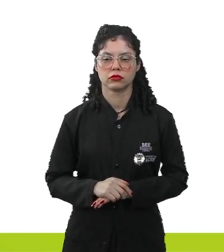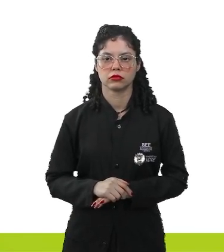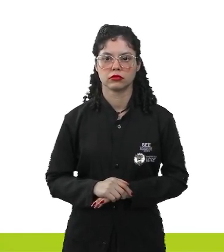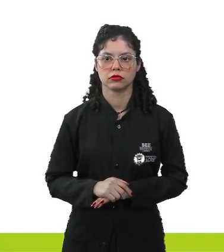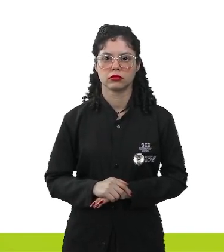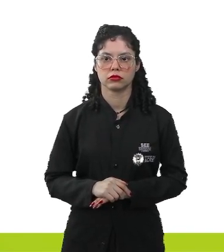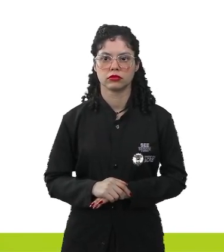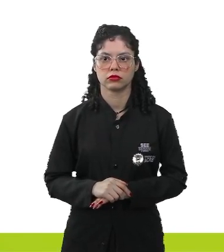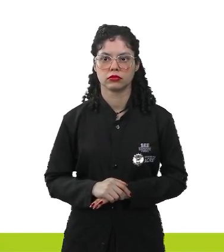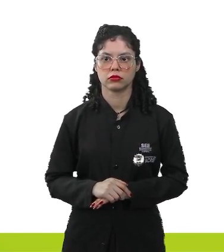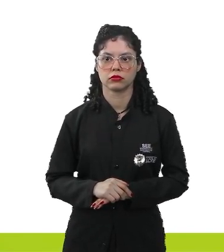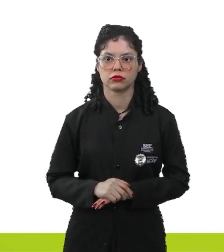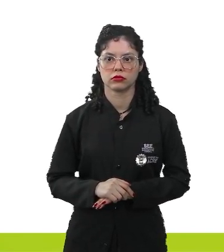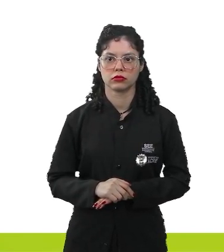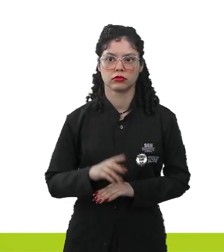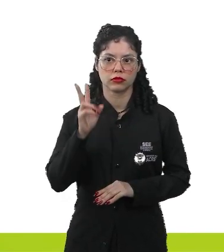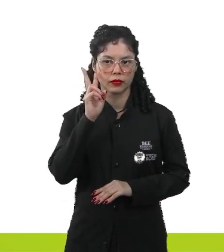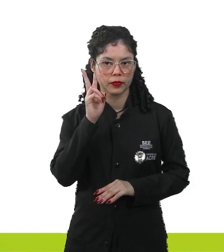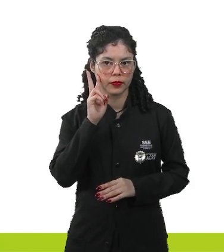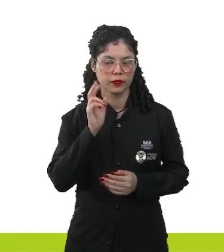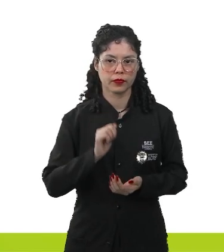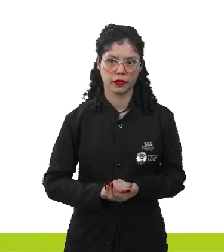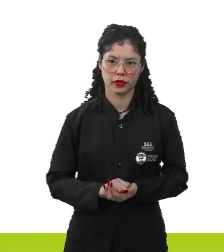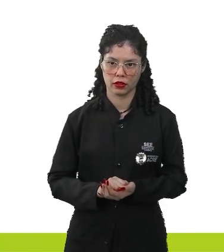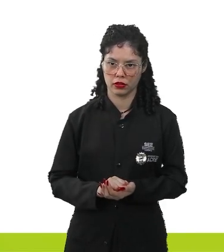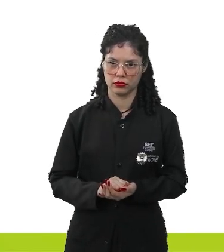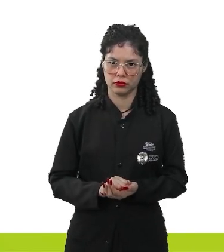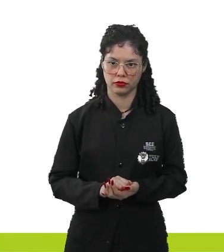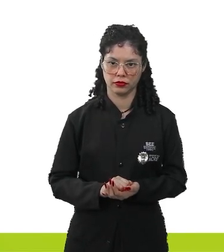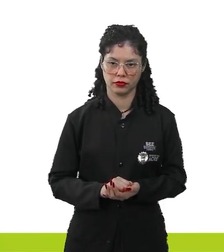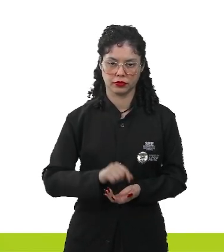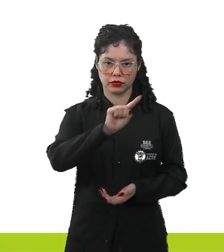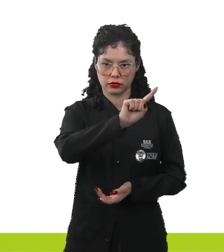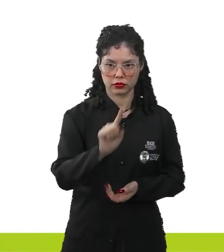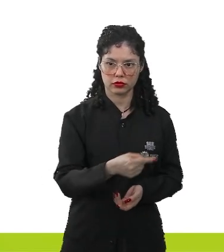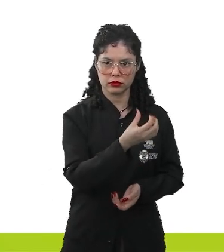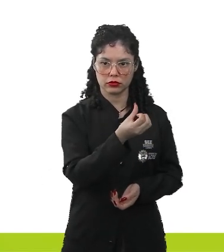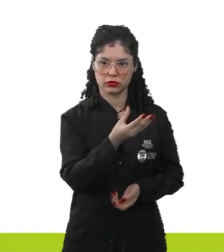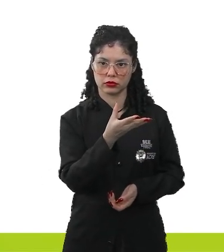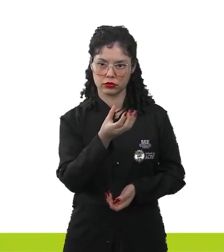Ficando na segunda-feira com